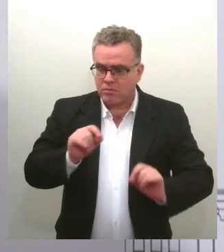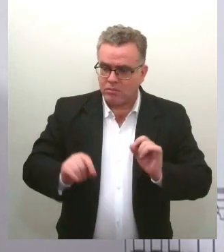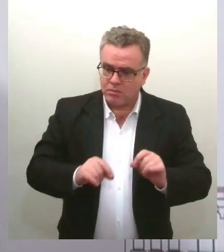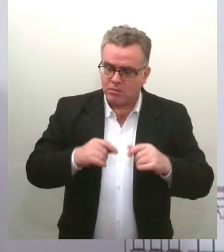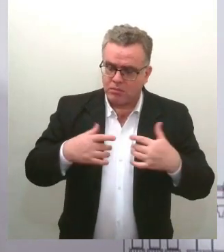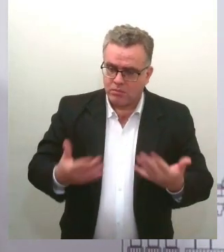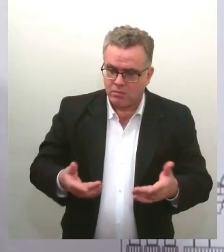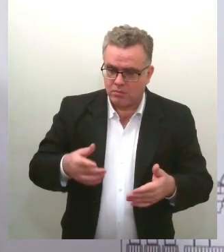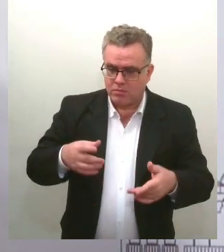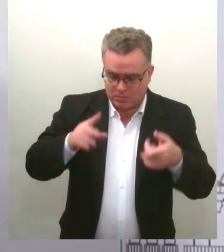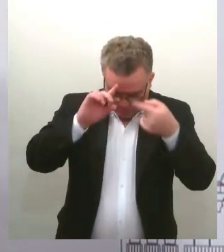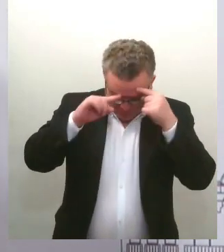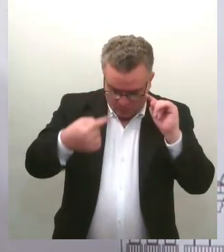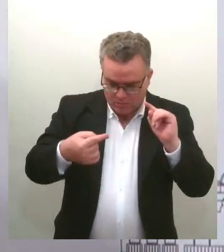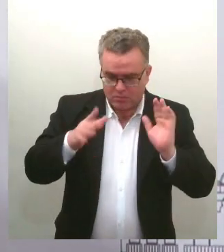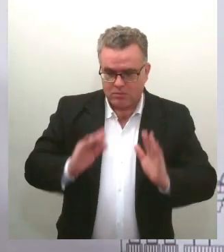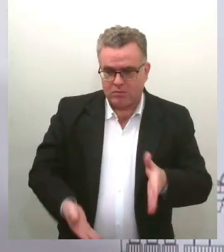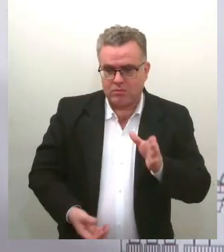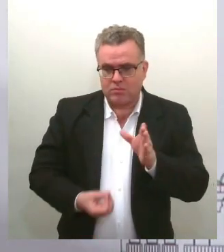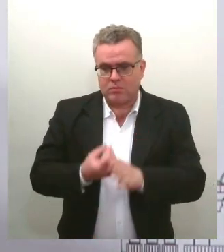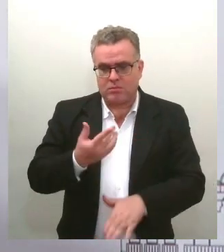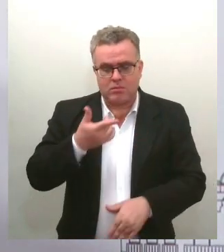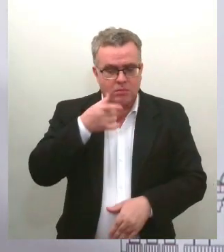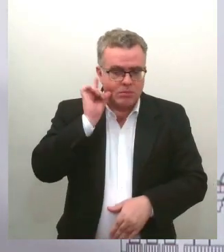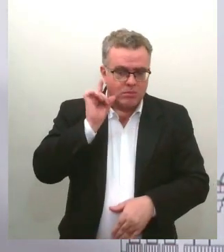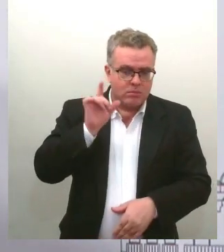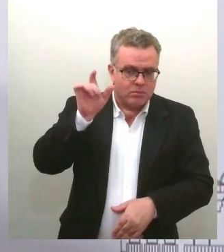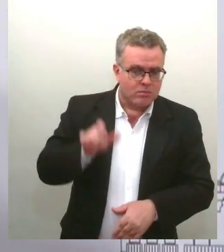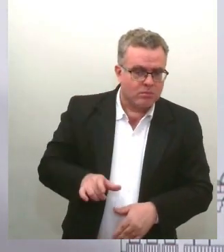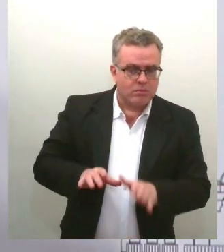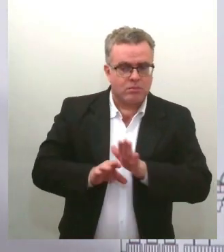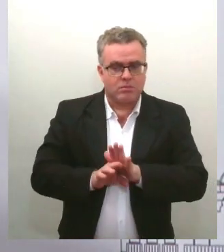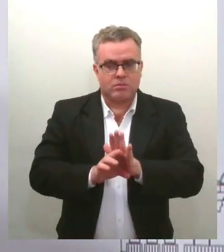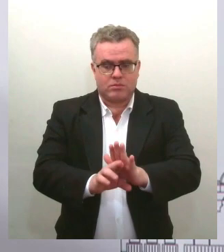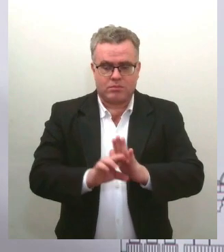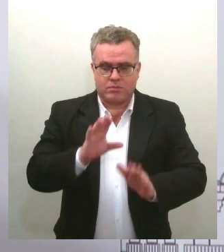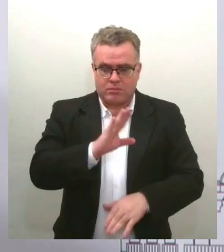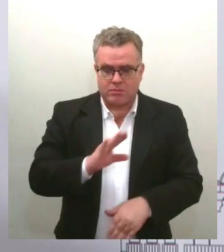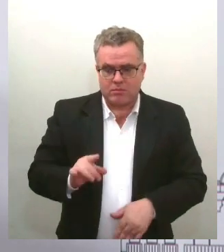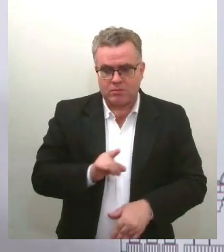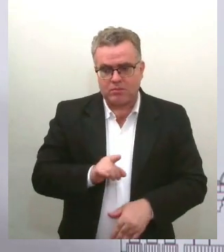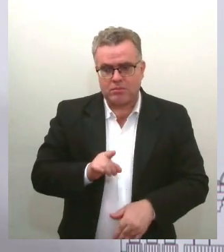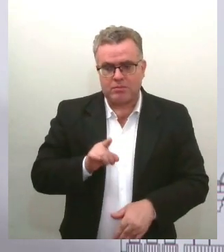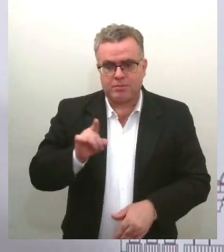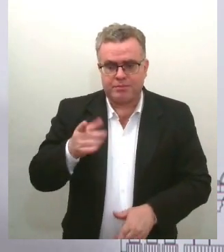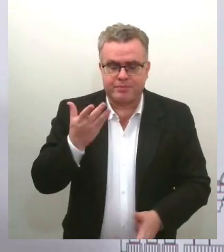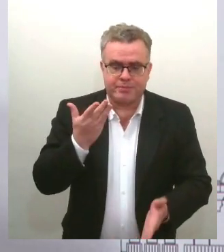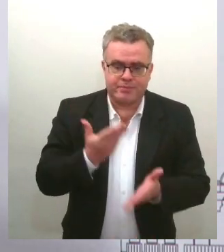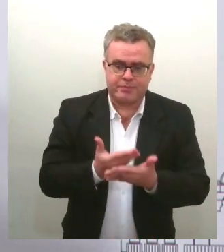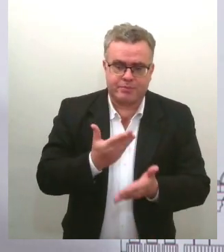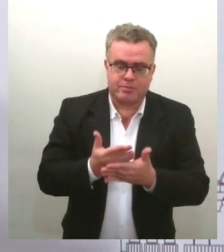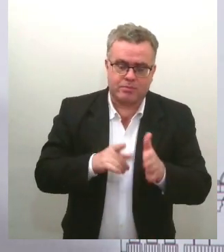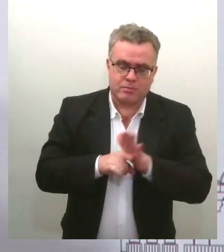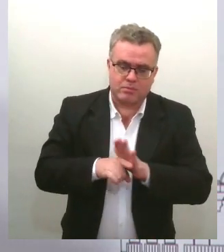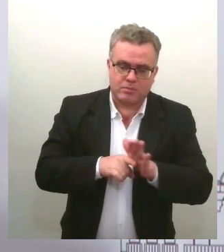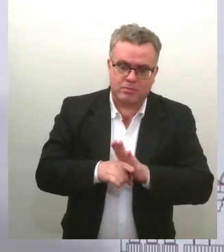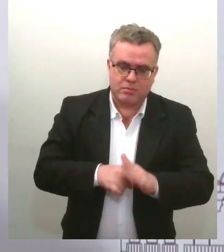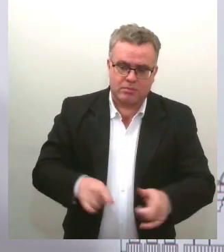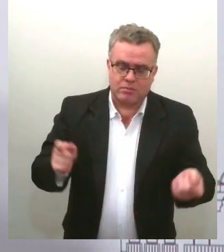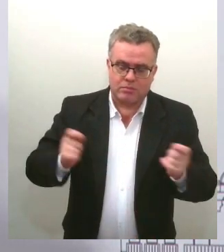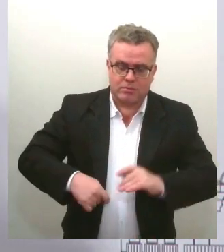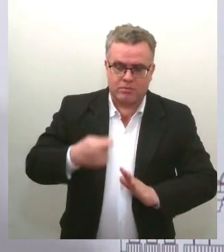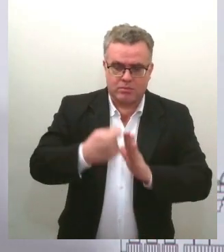uma representante e coordenadora do núcleo de estudo para essa formatação desse novo